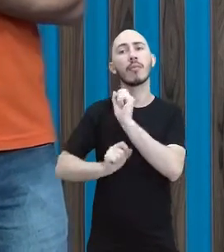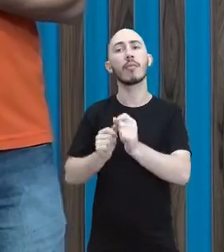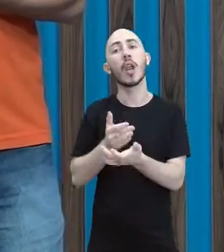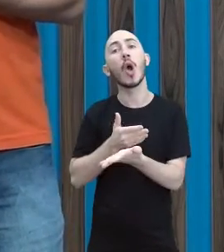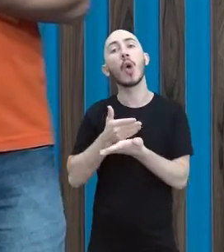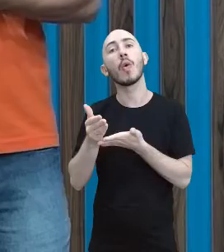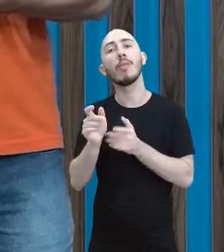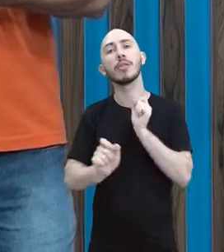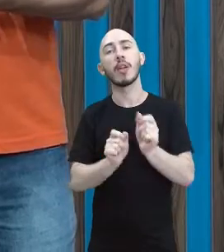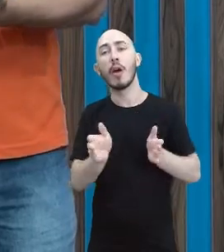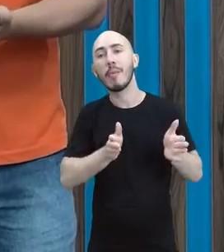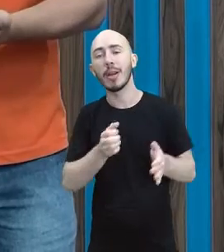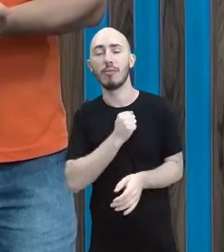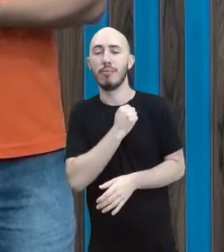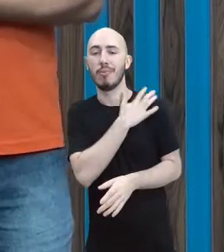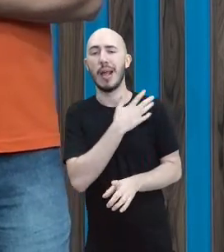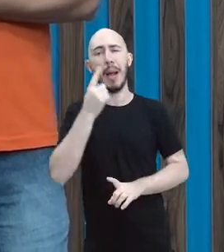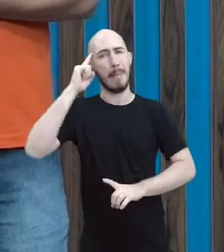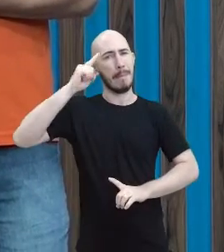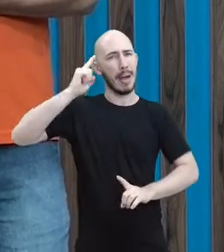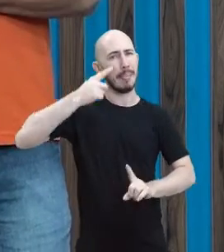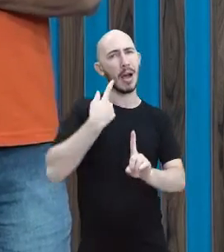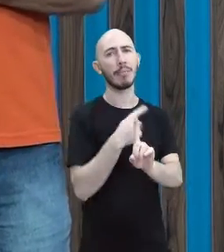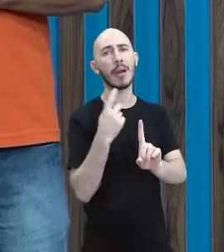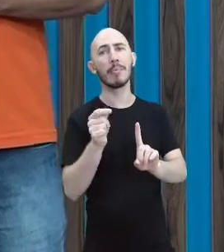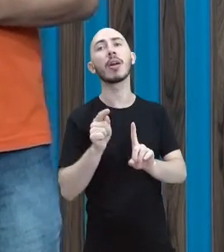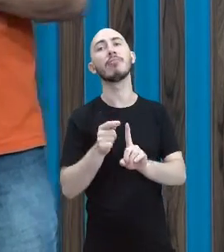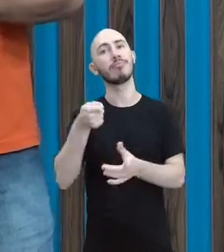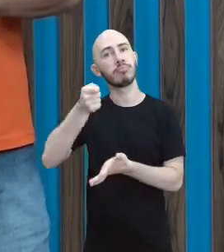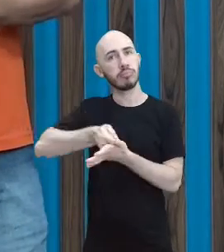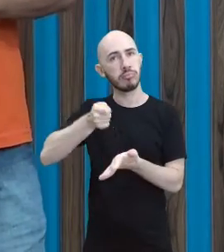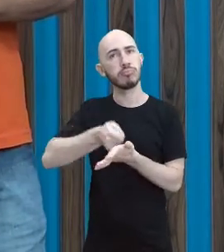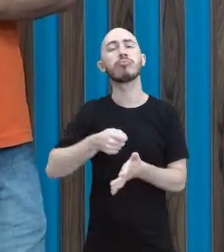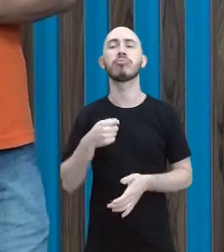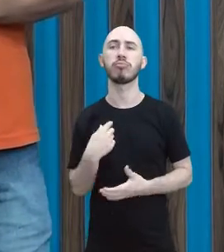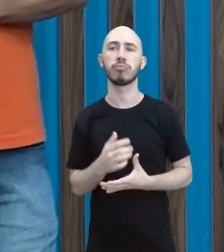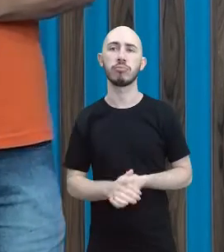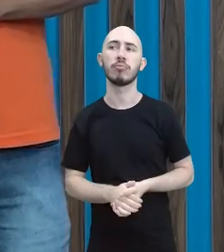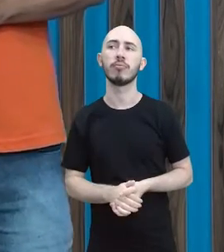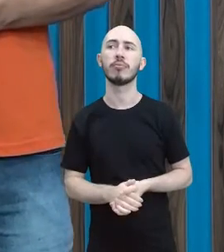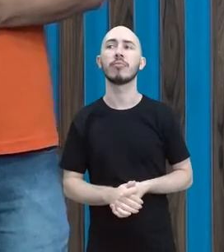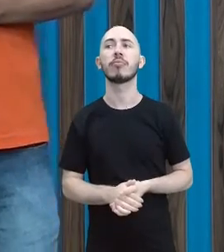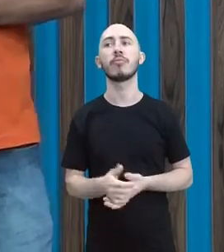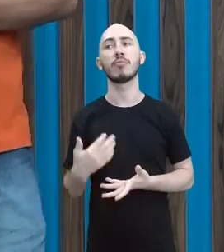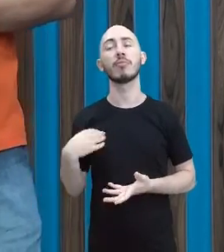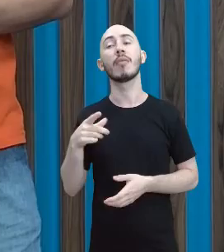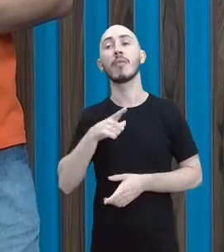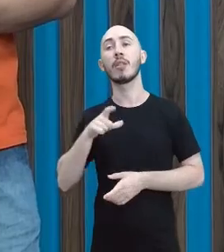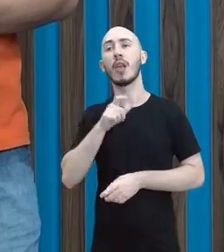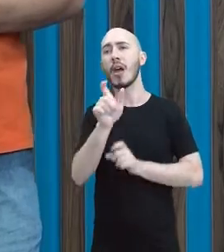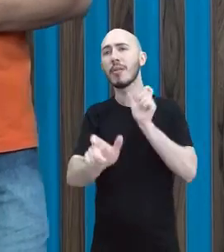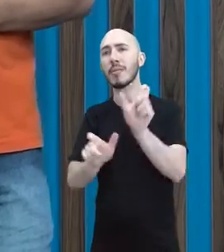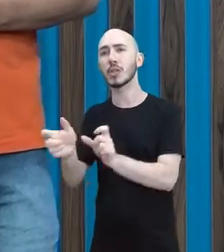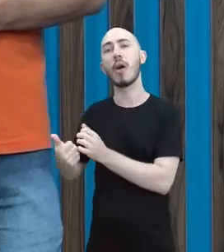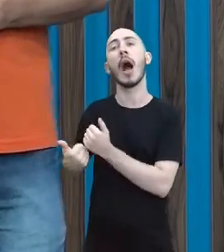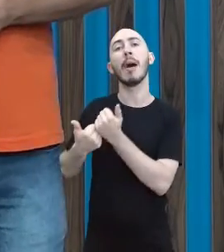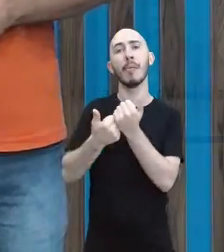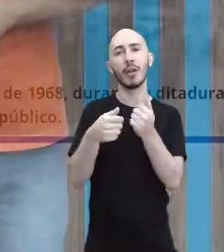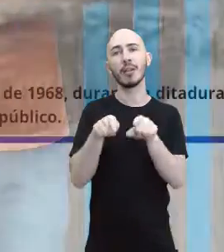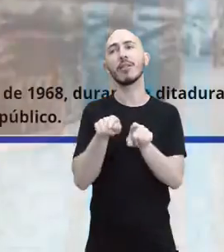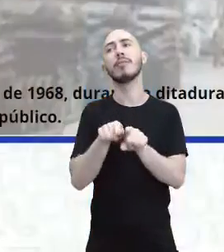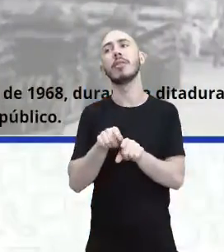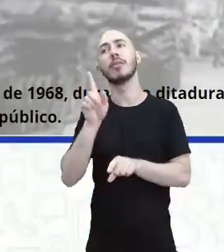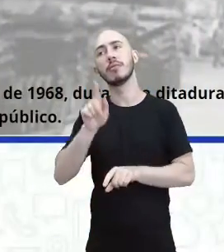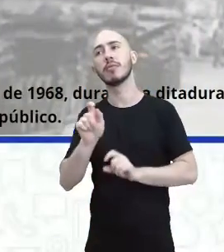ditadura ela passa a ser ainda mais firme, não é? Porque muitos apoiaram a ditadura no começo, né? Dizendo